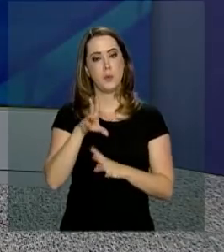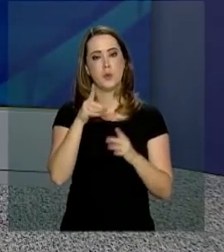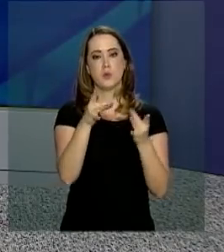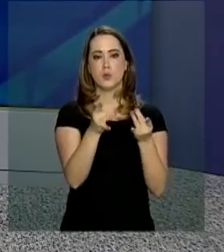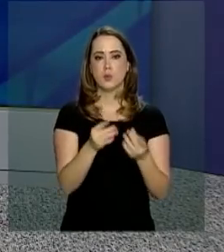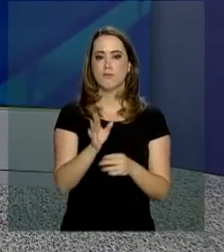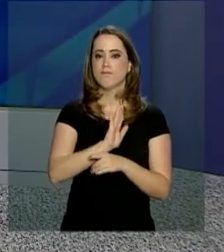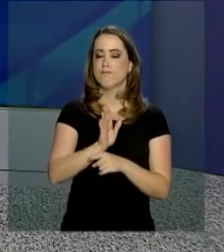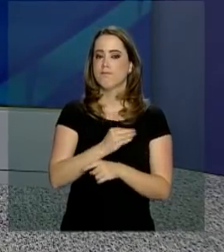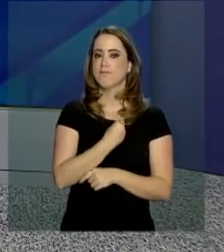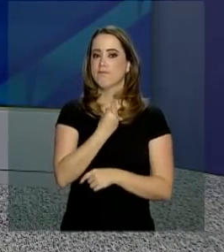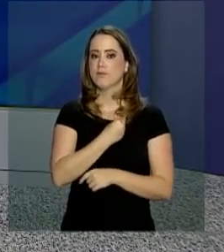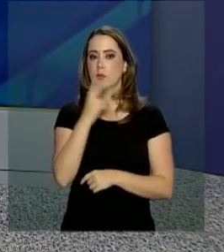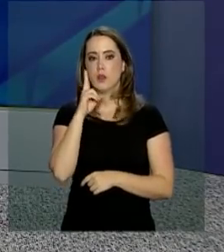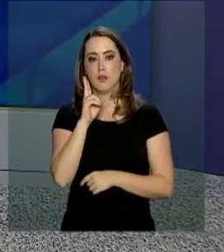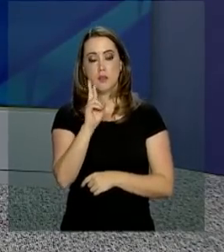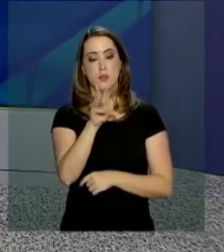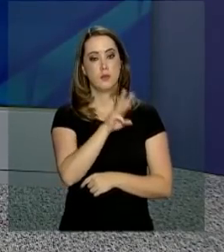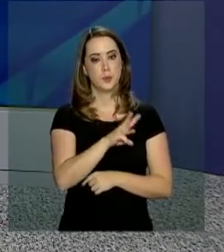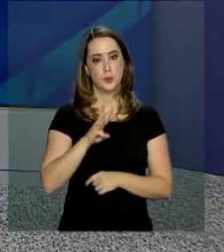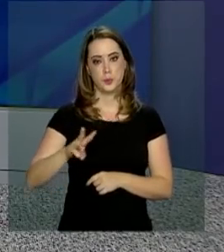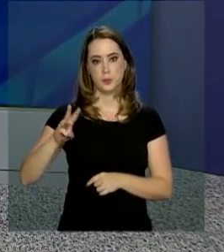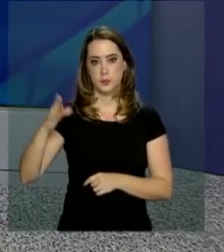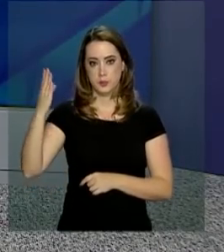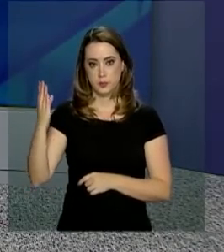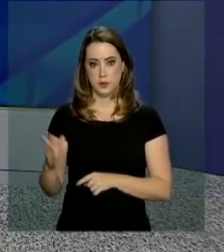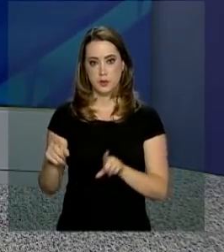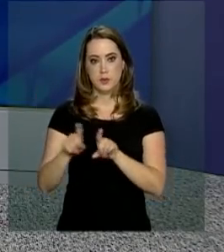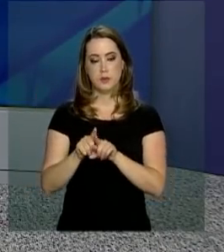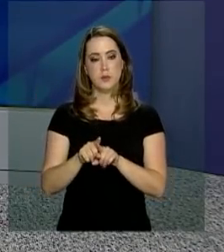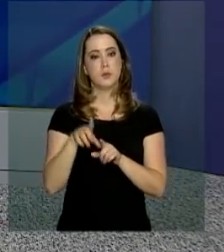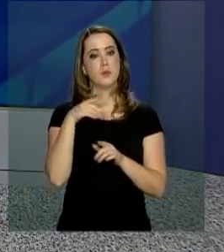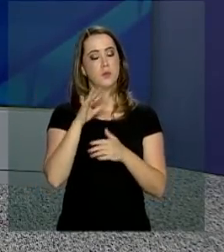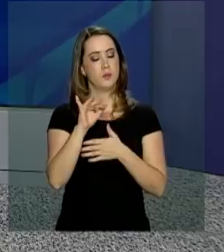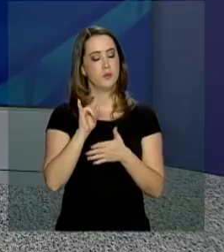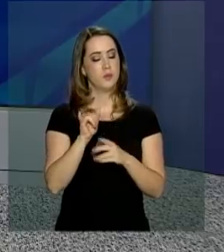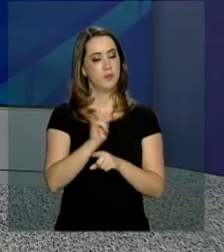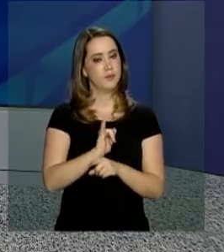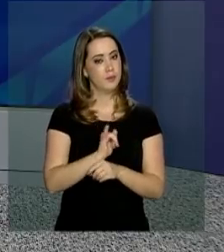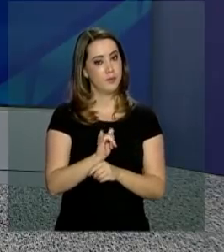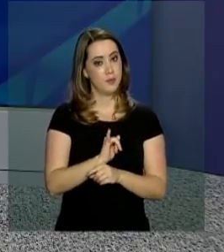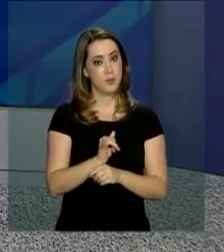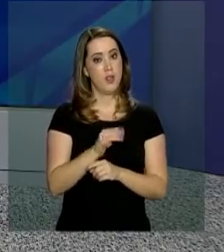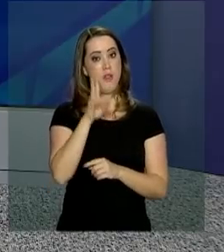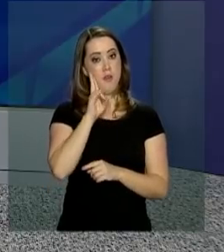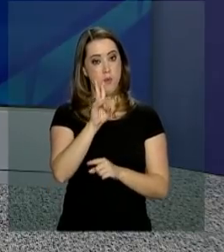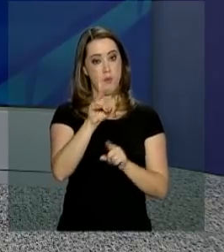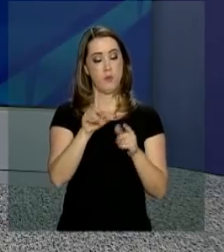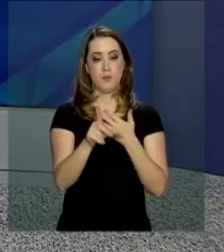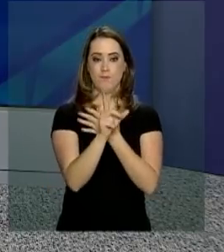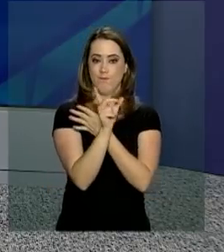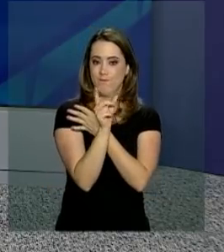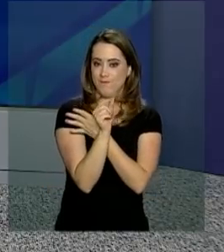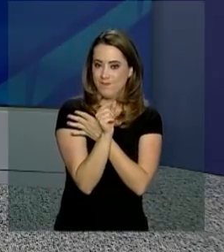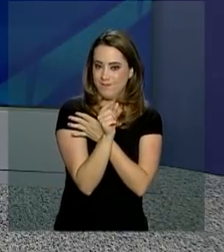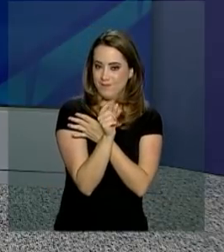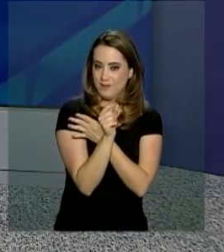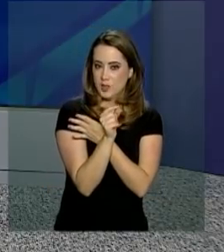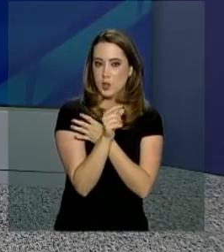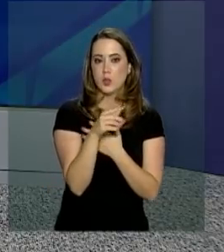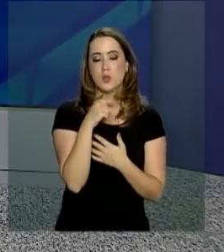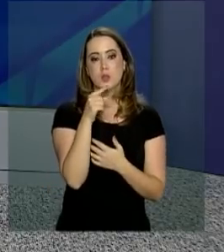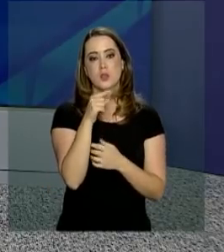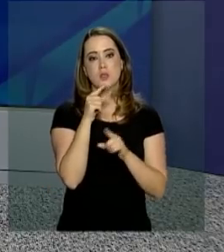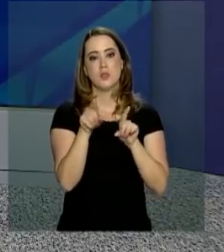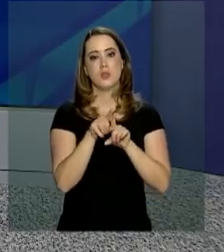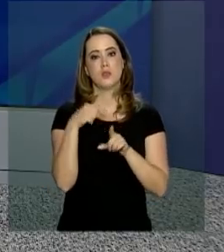a nossa programação ao vivo você acompanha pelo site da NBR e também pelo canal no YouTube. Você pode ainda mandar suas